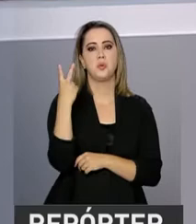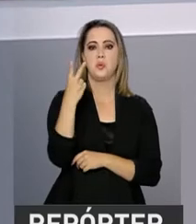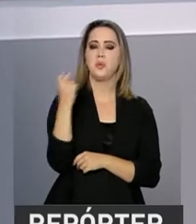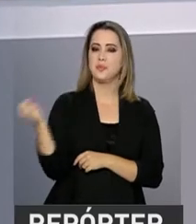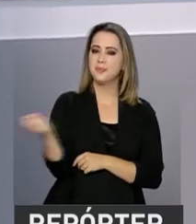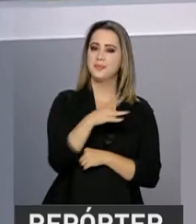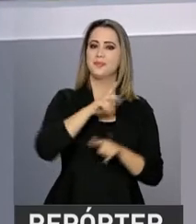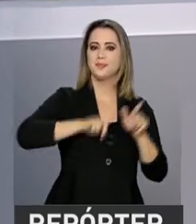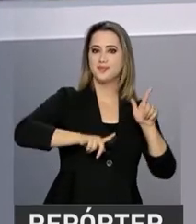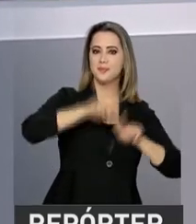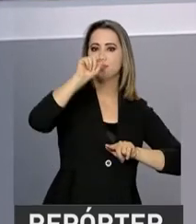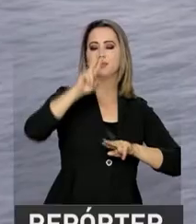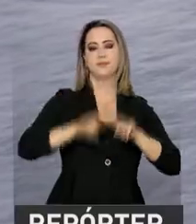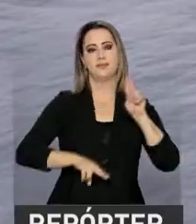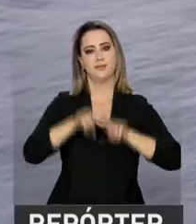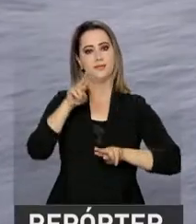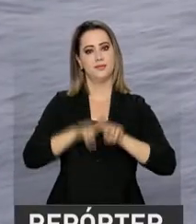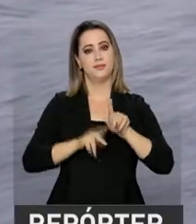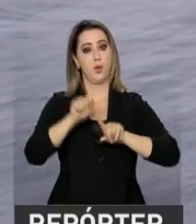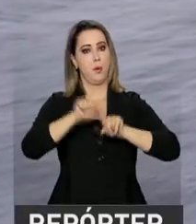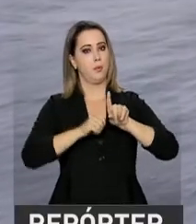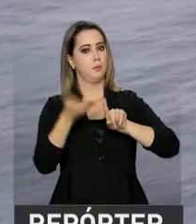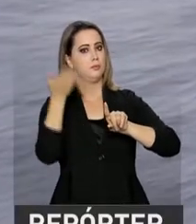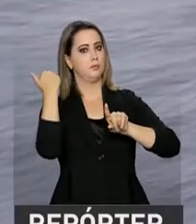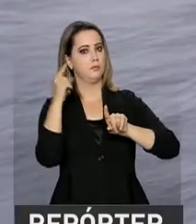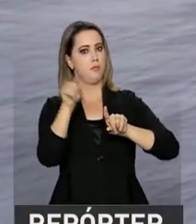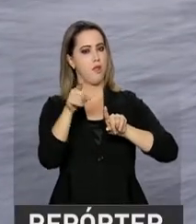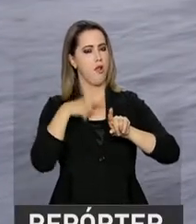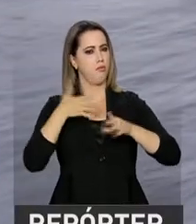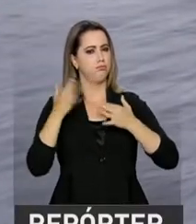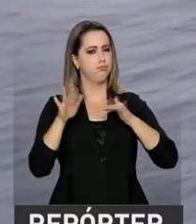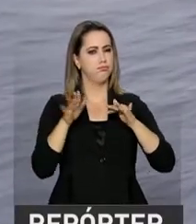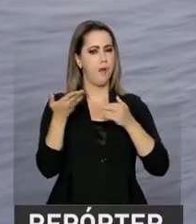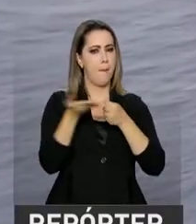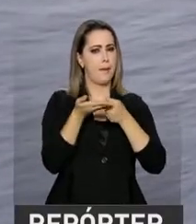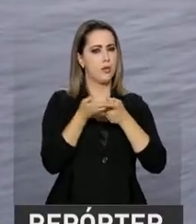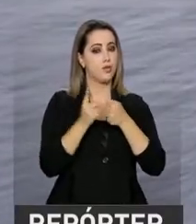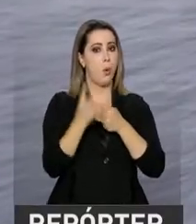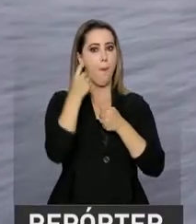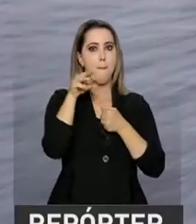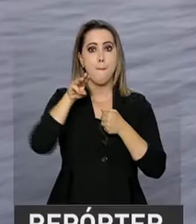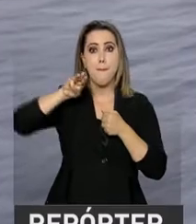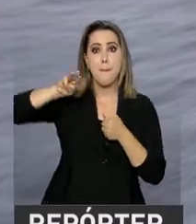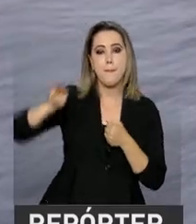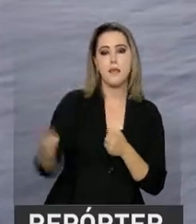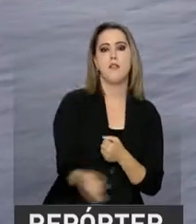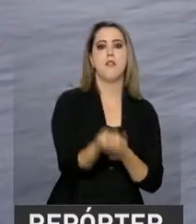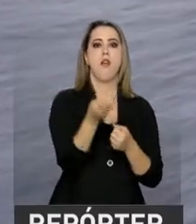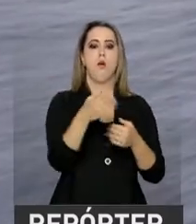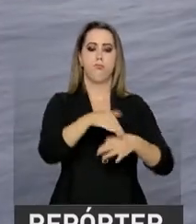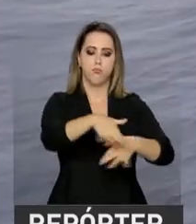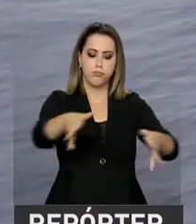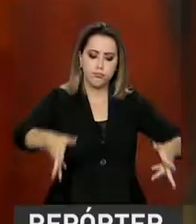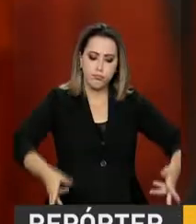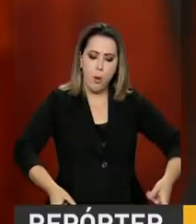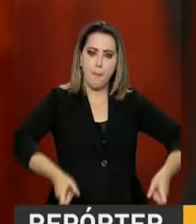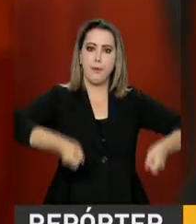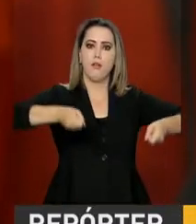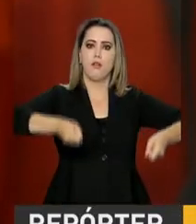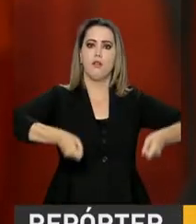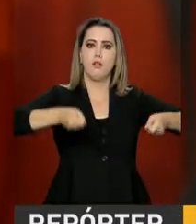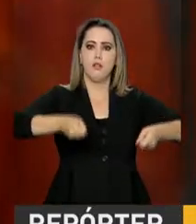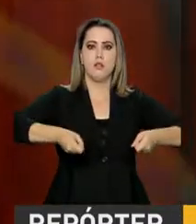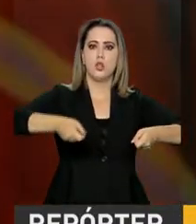recordes em junho no mês passado essa produção chegou a média de 1 milhão 350 mil barris por dia